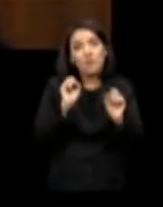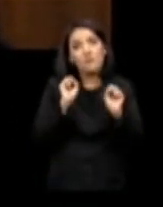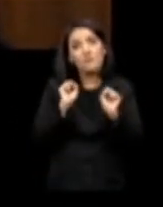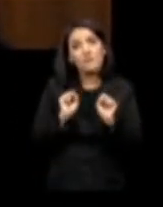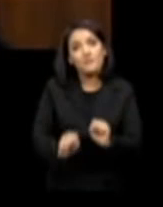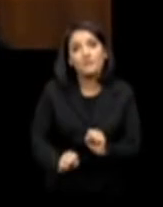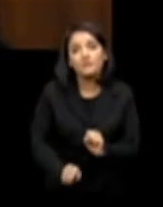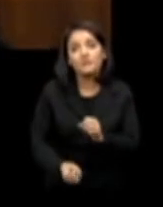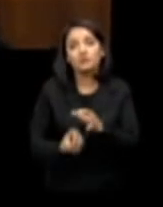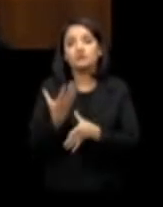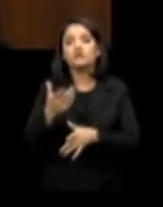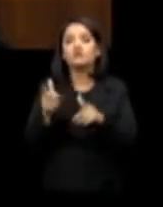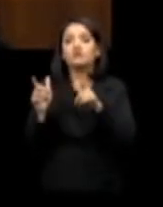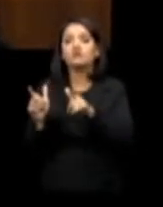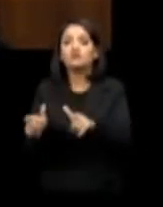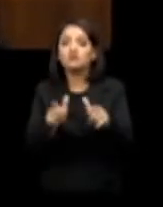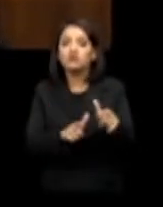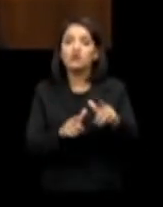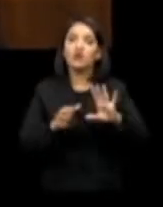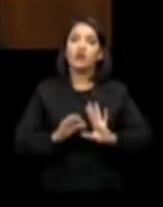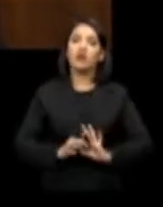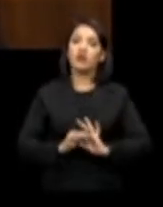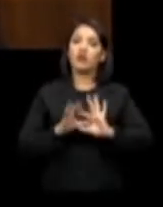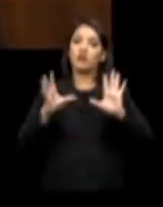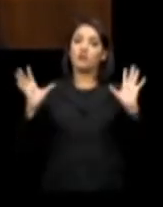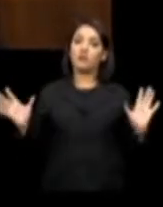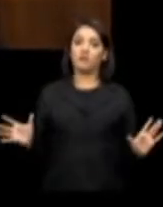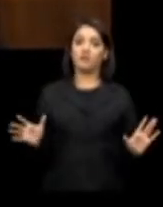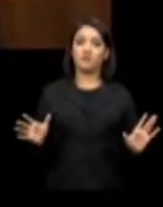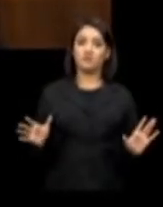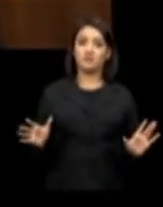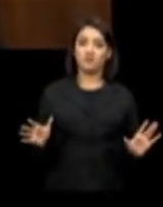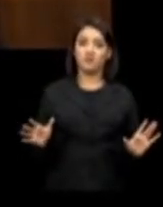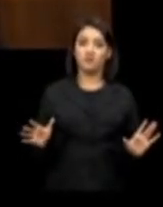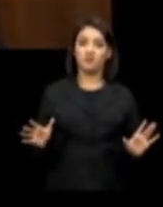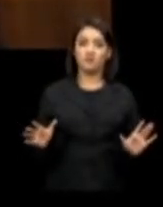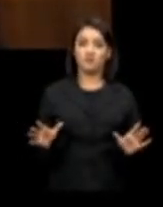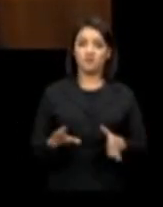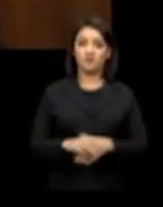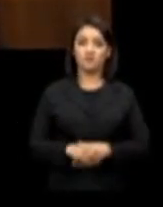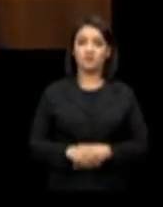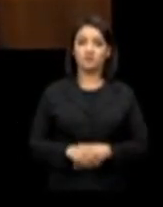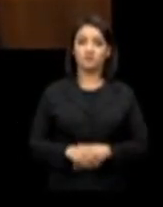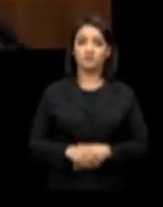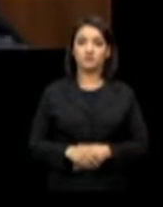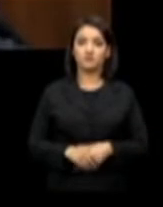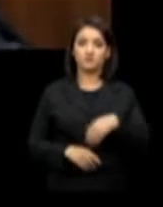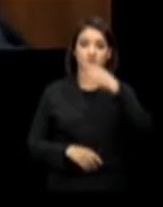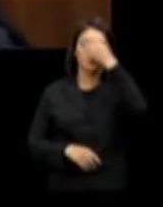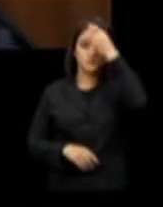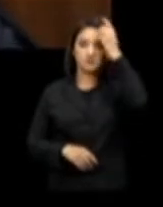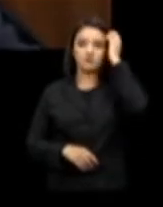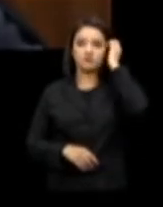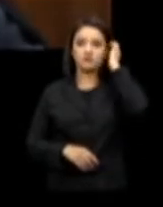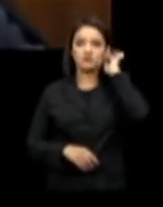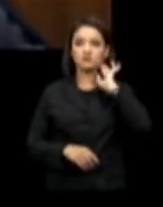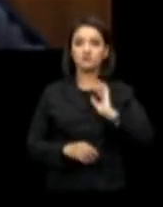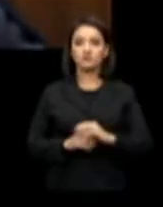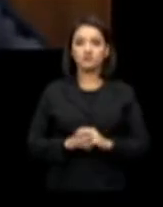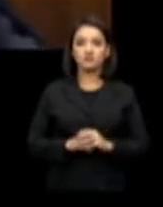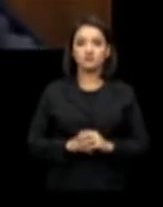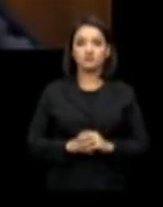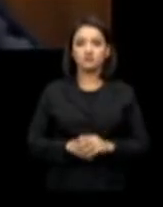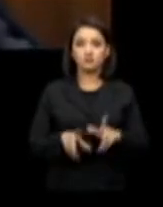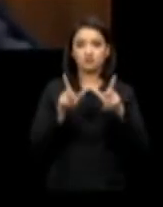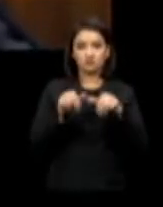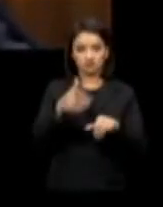para superar aquelas pensadas em um contexto de imperfeição tecnológica. Como assevera o